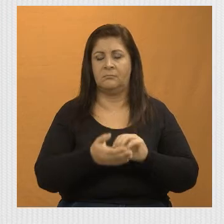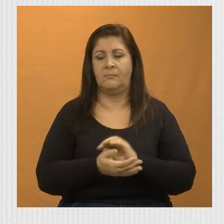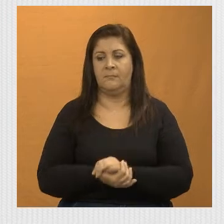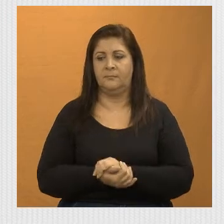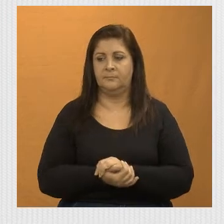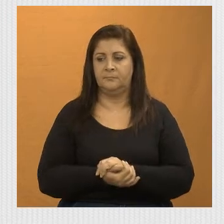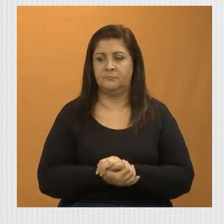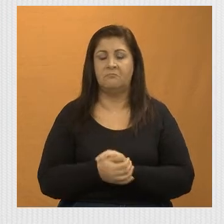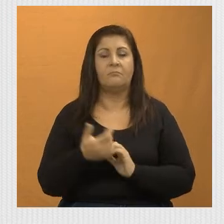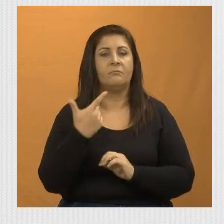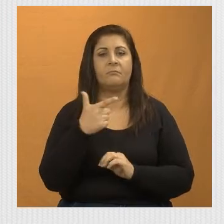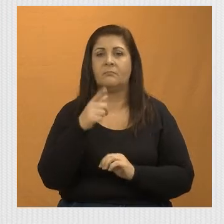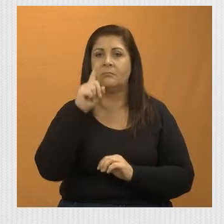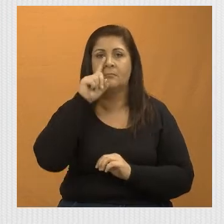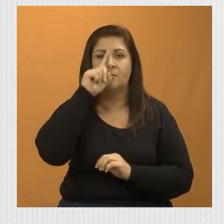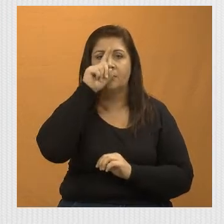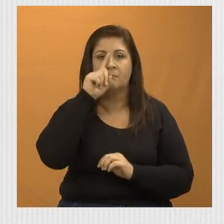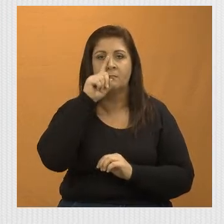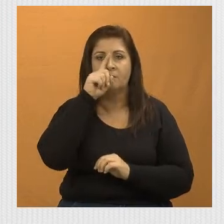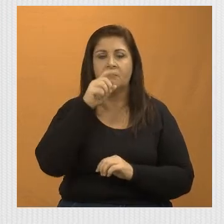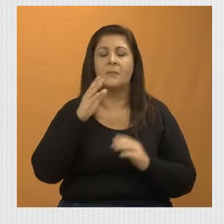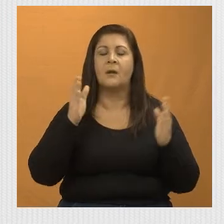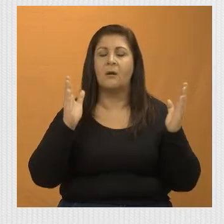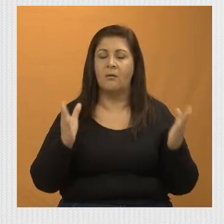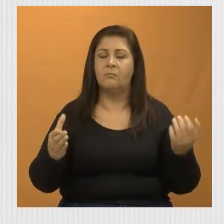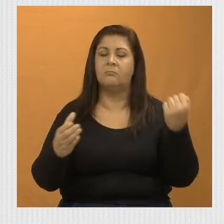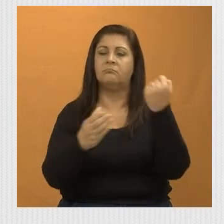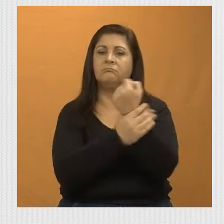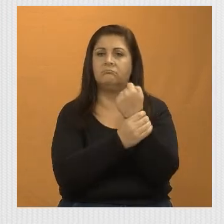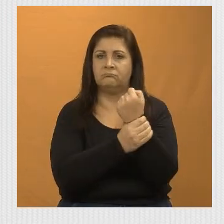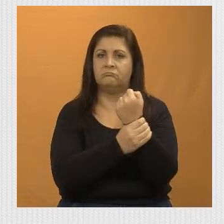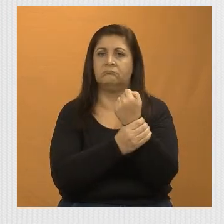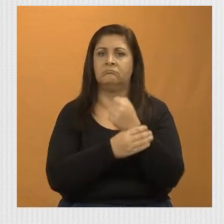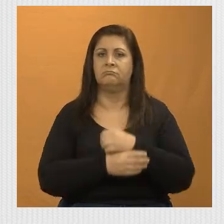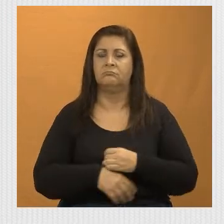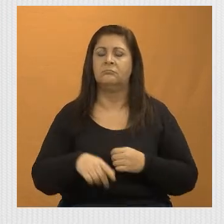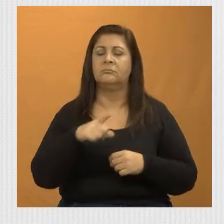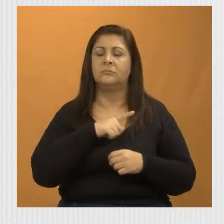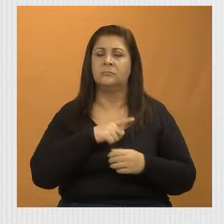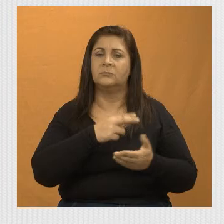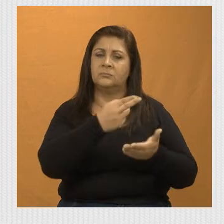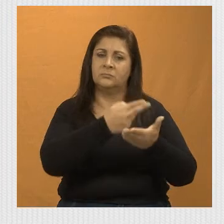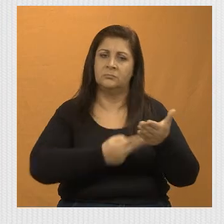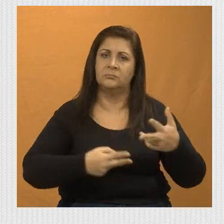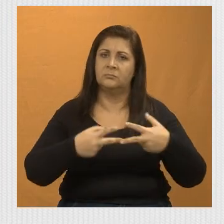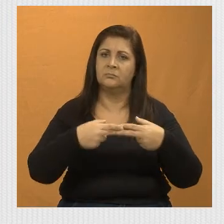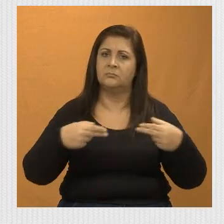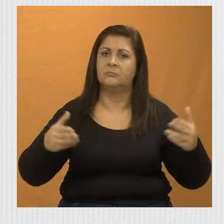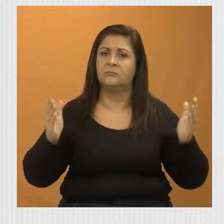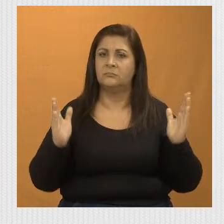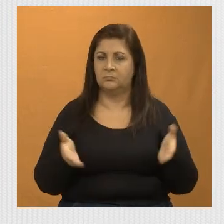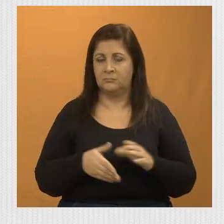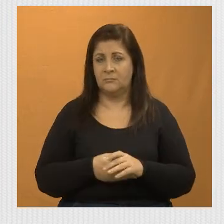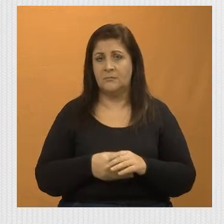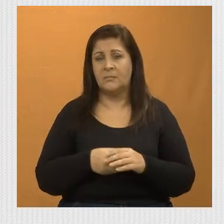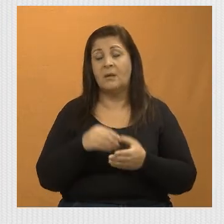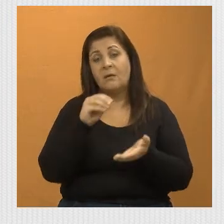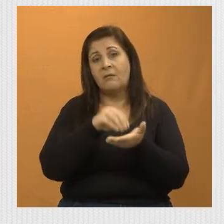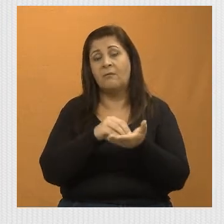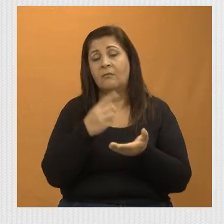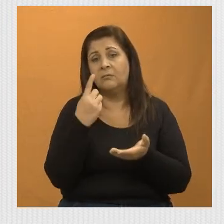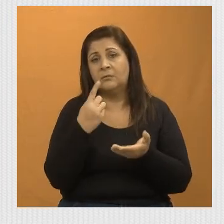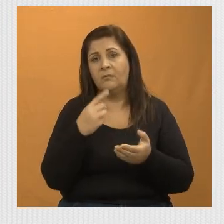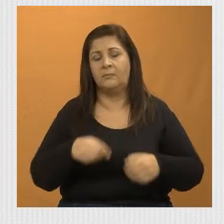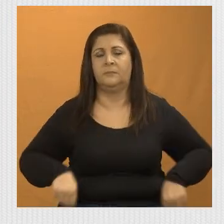não corre nenhum risco, o estádio está seguro, nós temos todos os laudos. Eu só não tenho o AVCB por uma simples